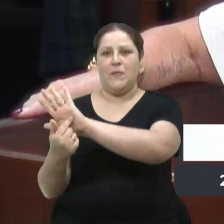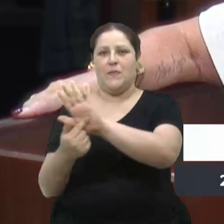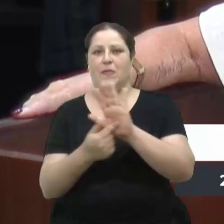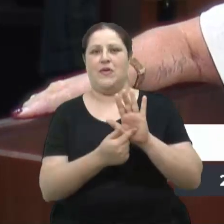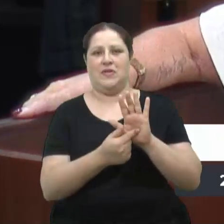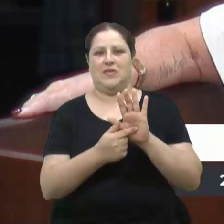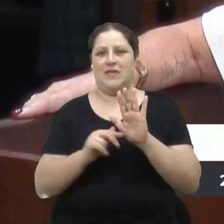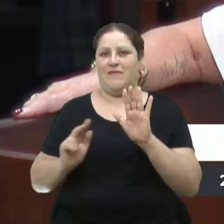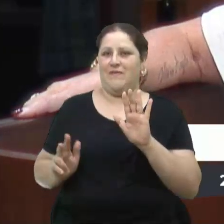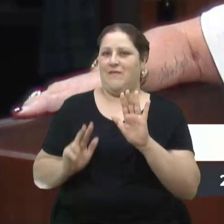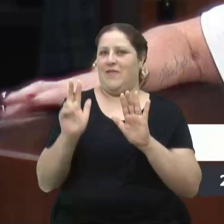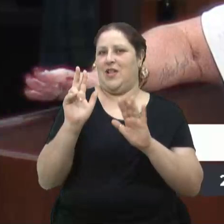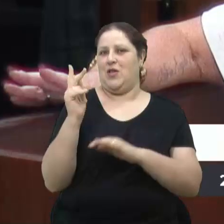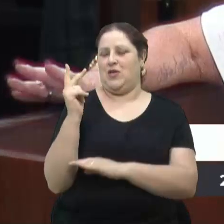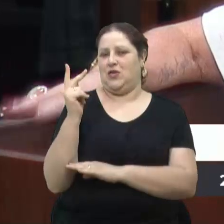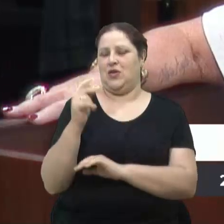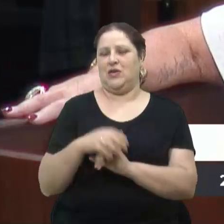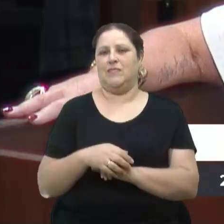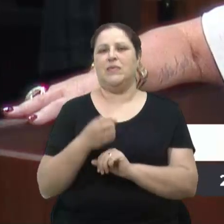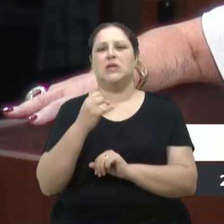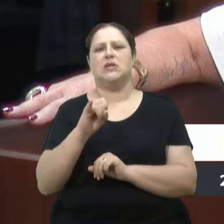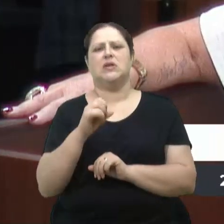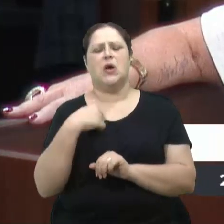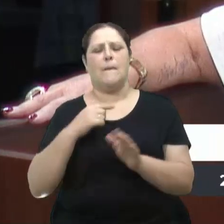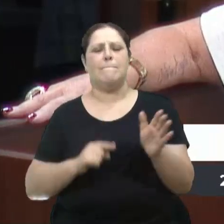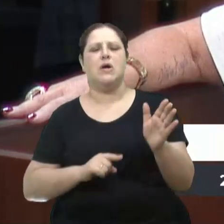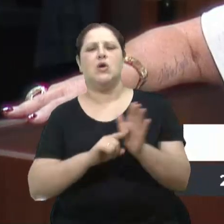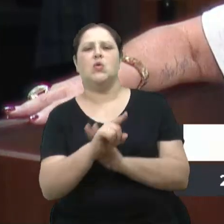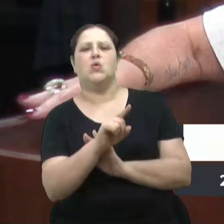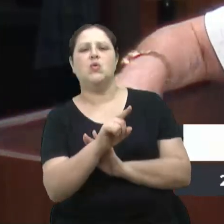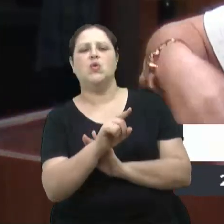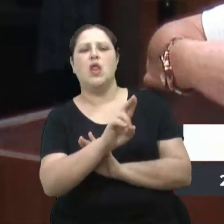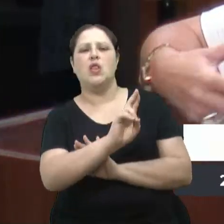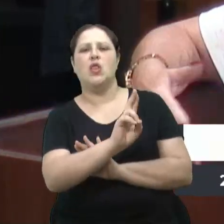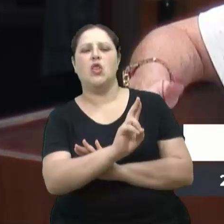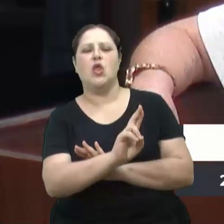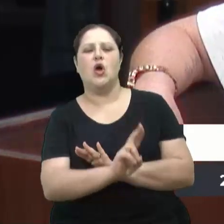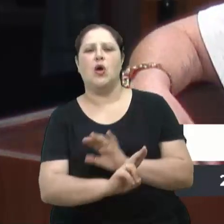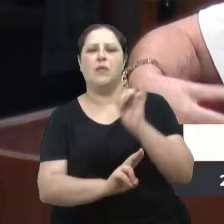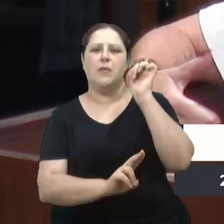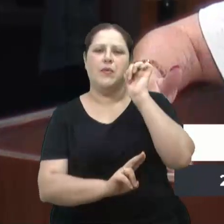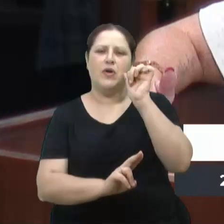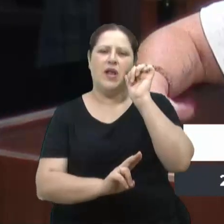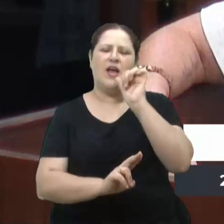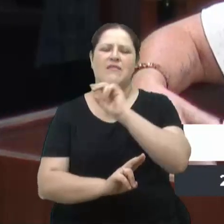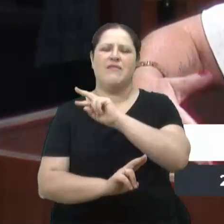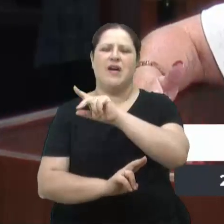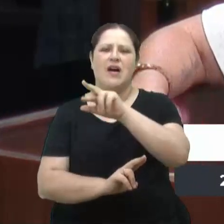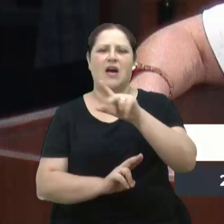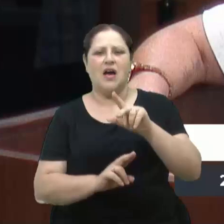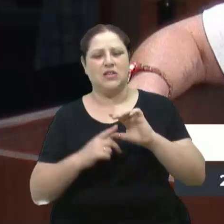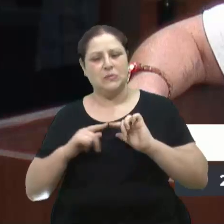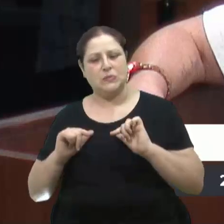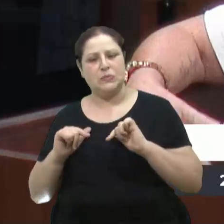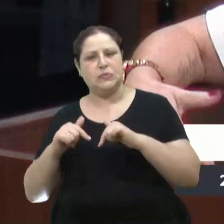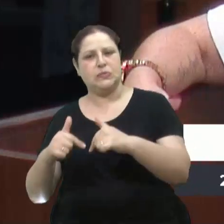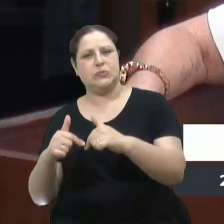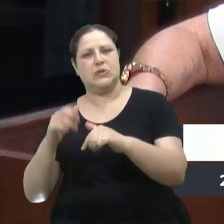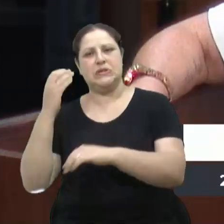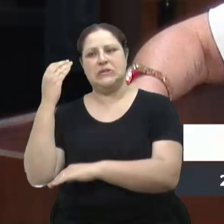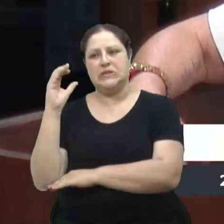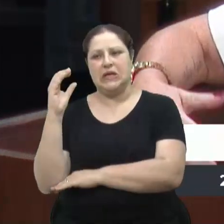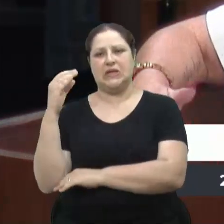perguntar aqui o nome de várias mulheres que se empenharam, que se dedicaram nas ciências,